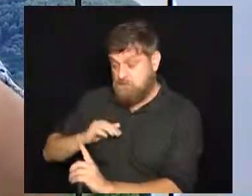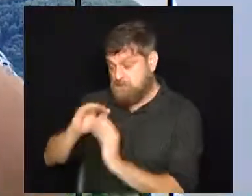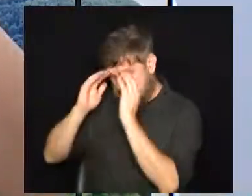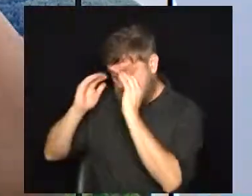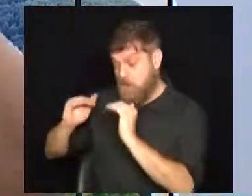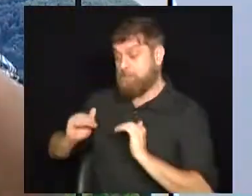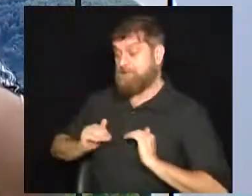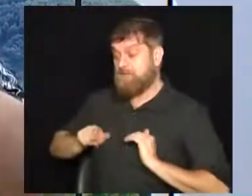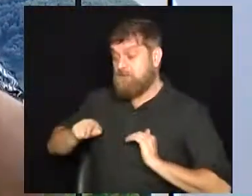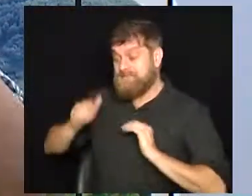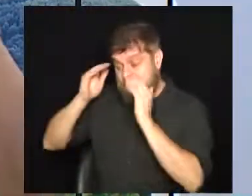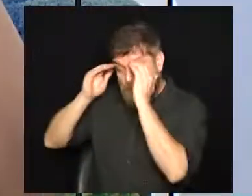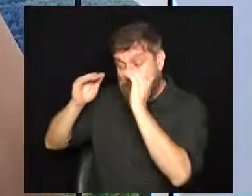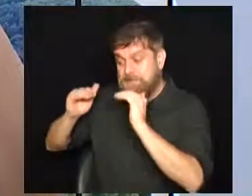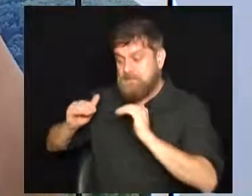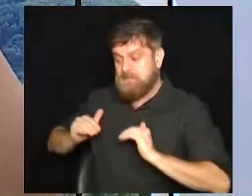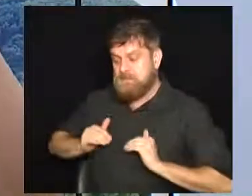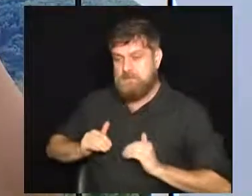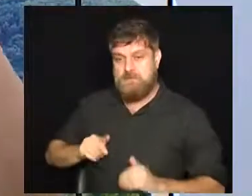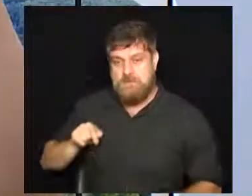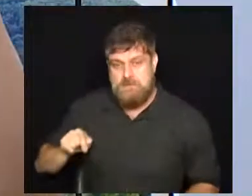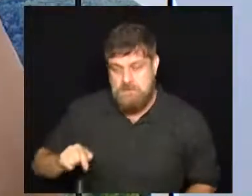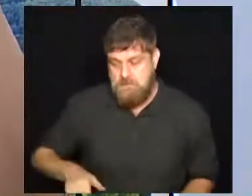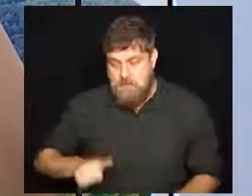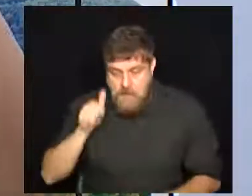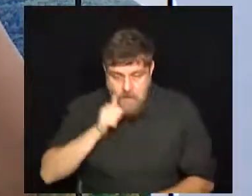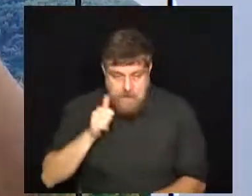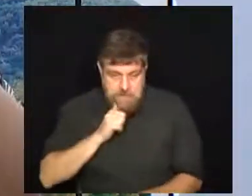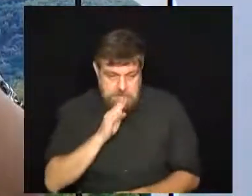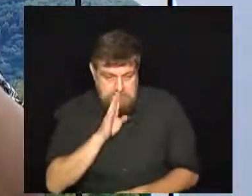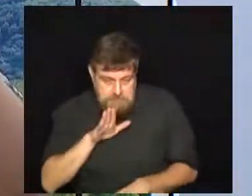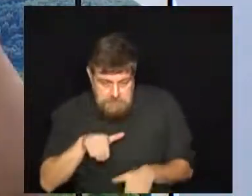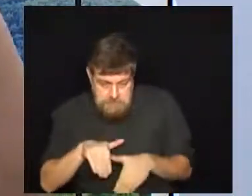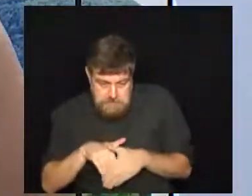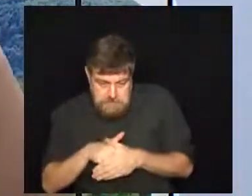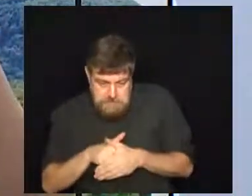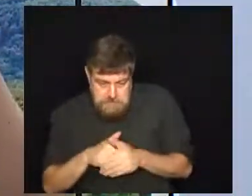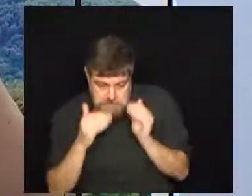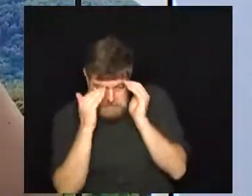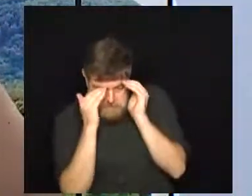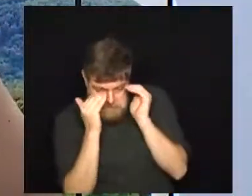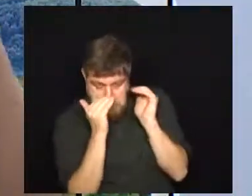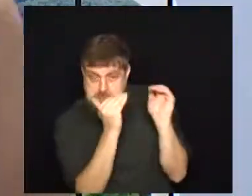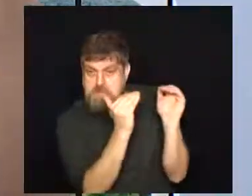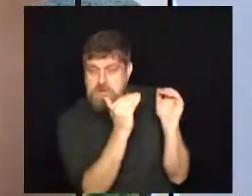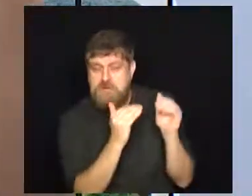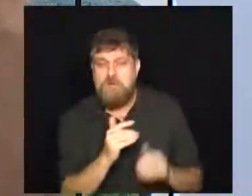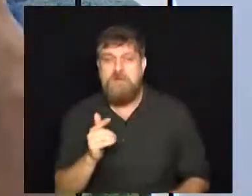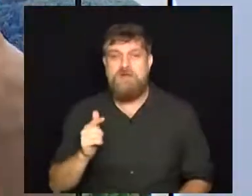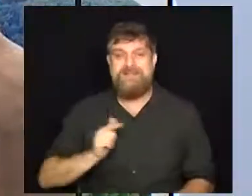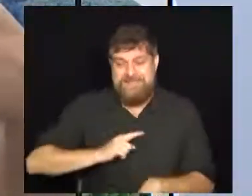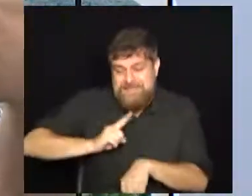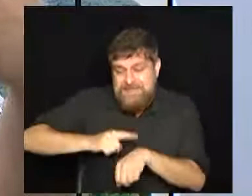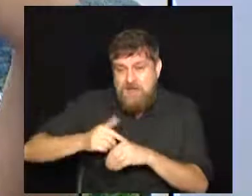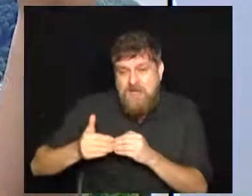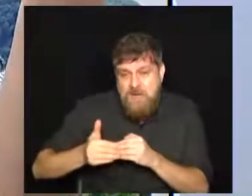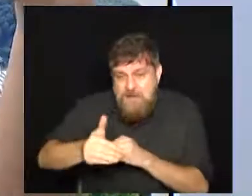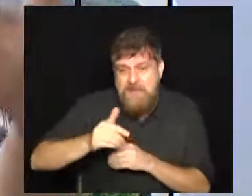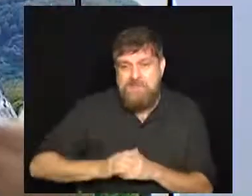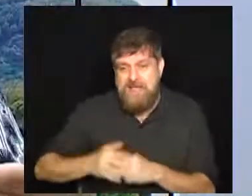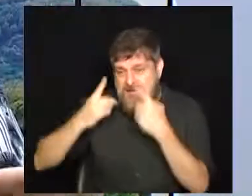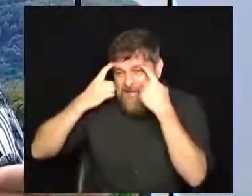os olhos dele, ela vê o mundo através dos olhos dele. A partir desse momento ficou mais fácil para ele praticar a